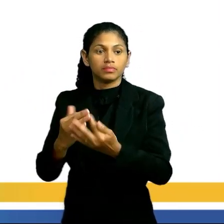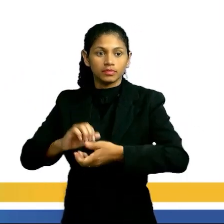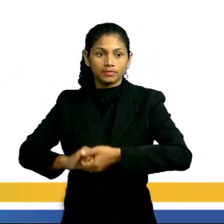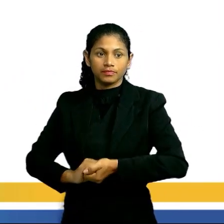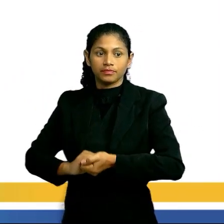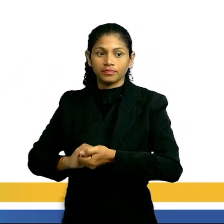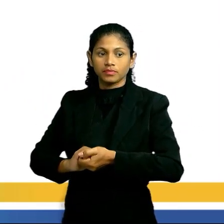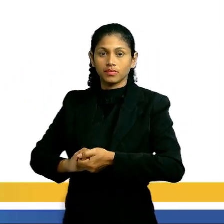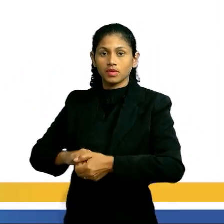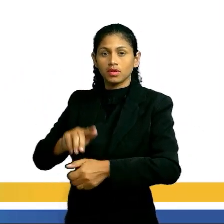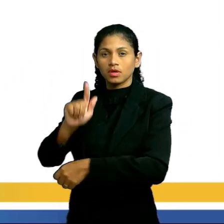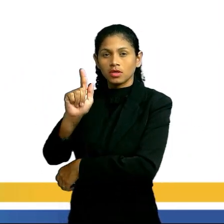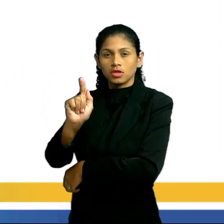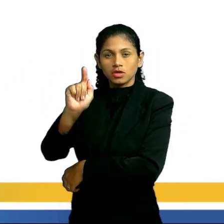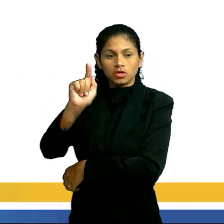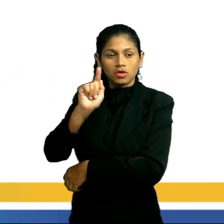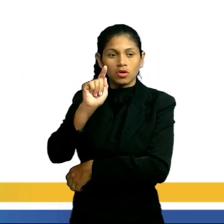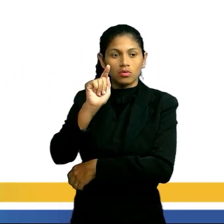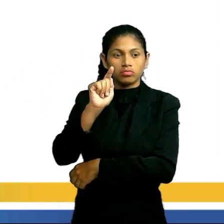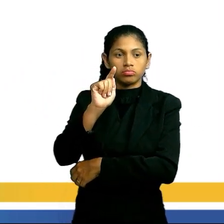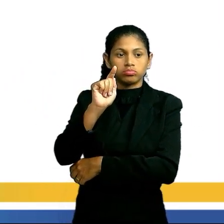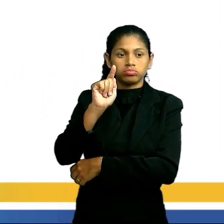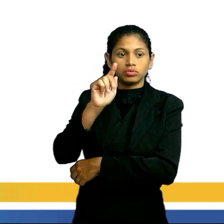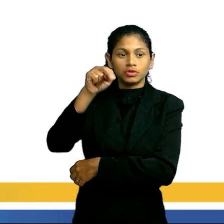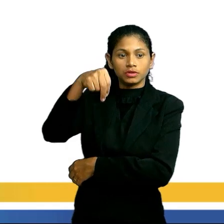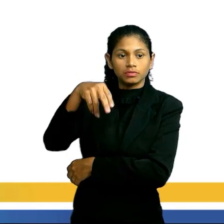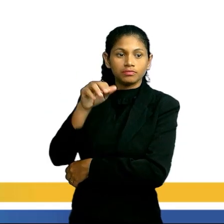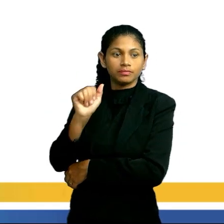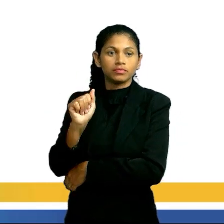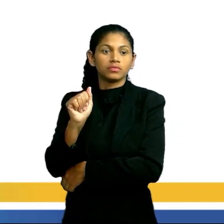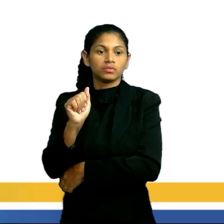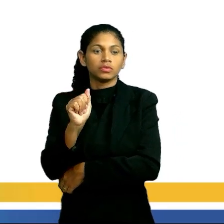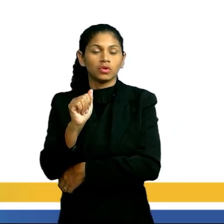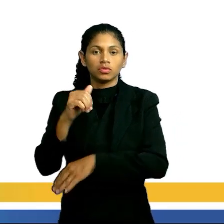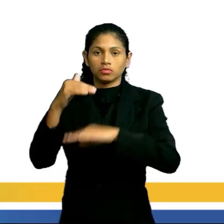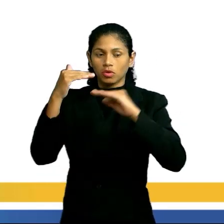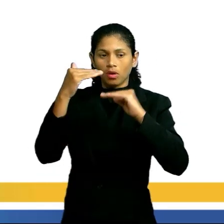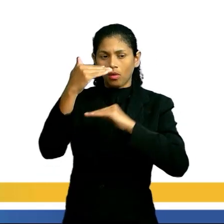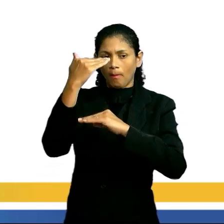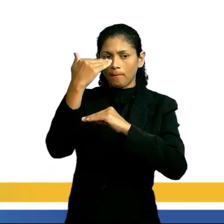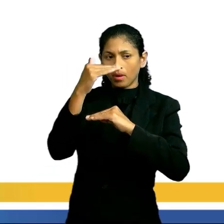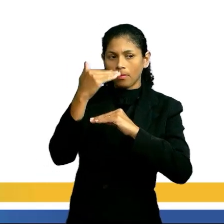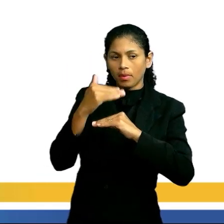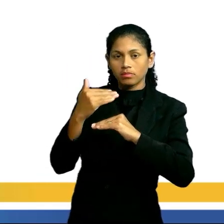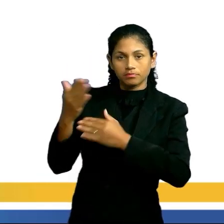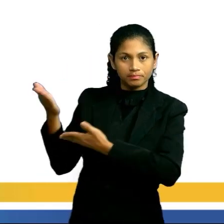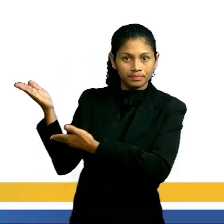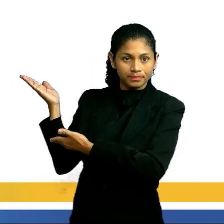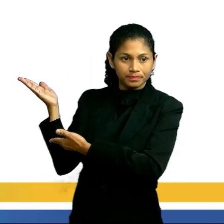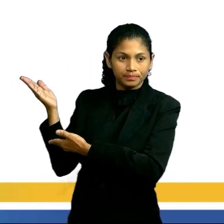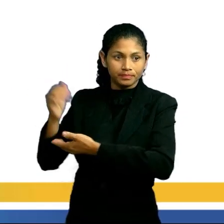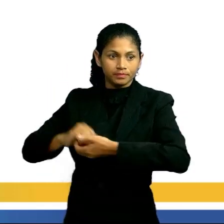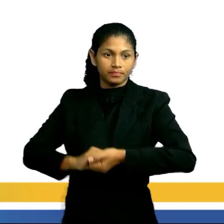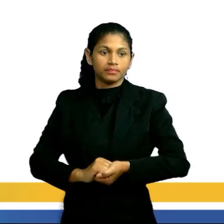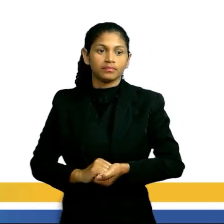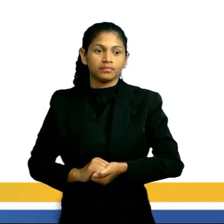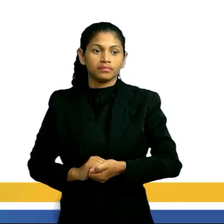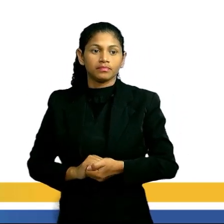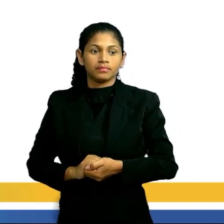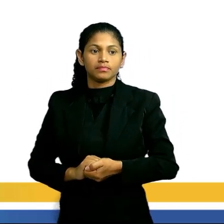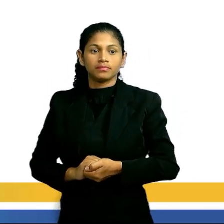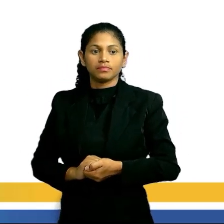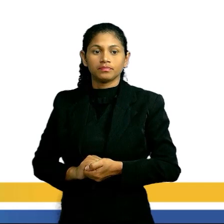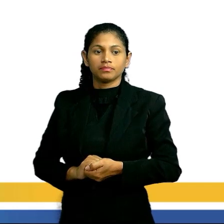estrutura genética de cada indivíduo. Fenótipo, falamos das características de um indivíduo